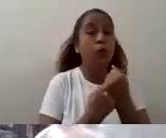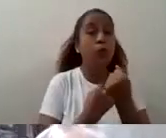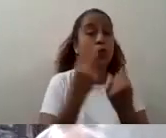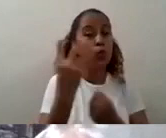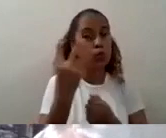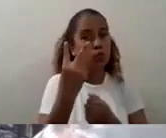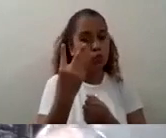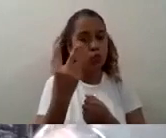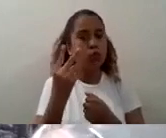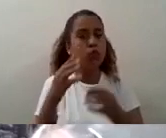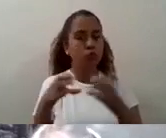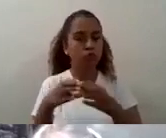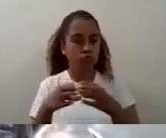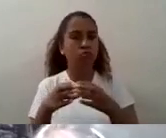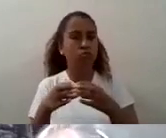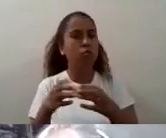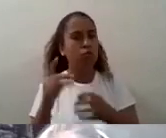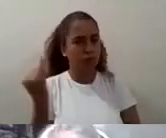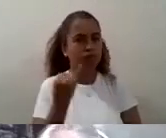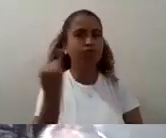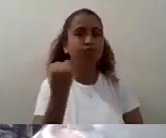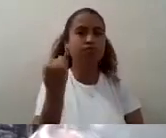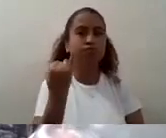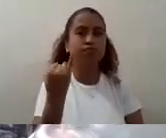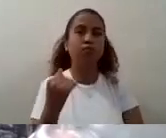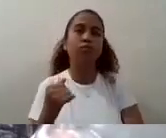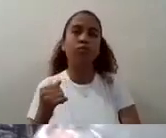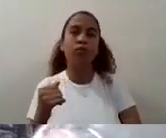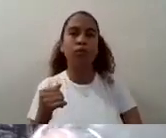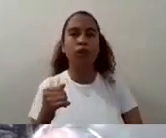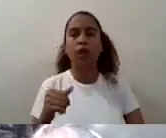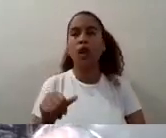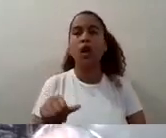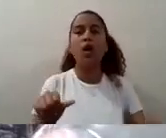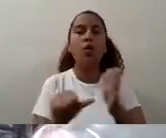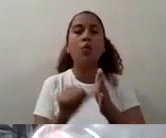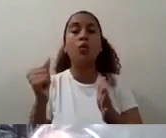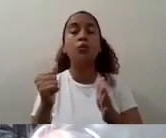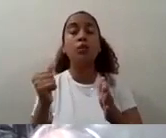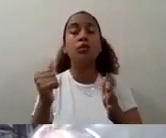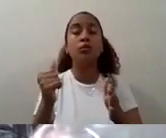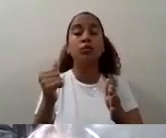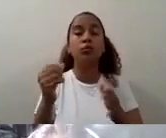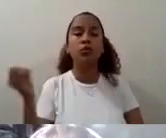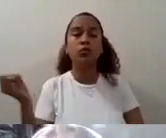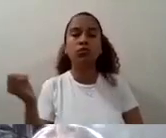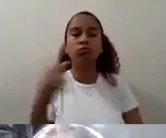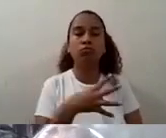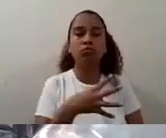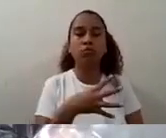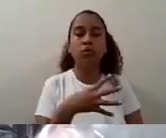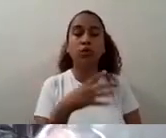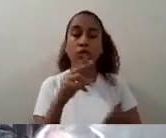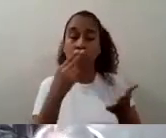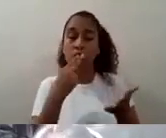iniciativas muito importantes. A primeira foi o lançamento da carta Laudato Si,